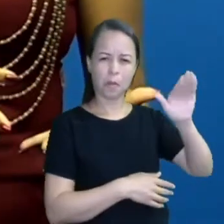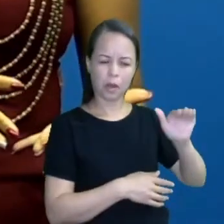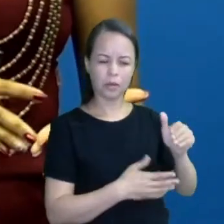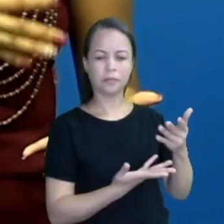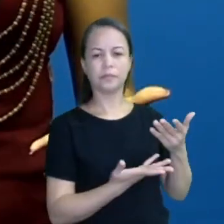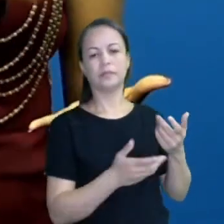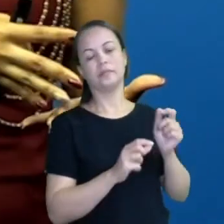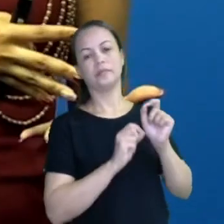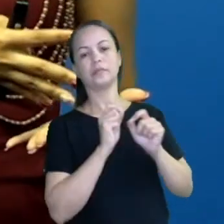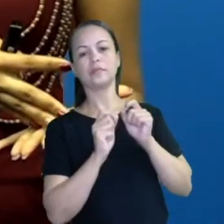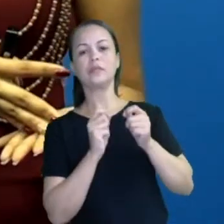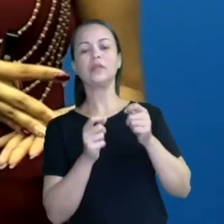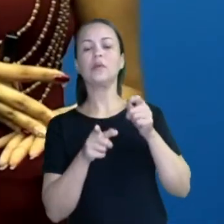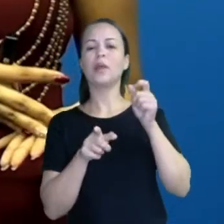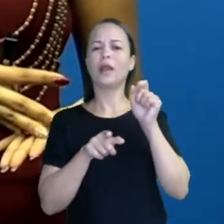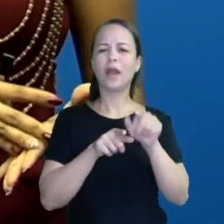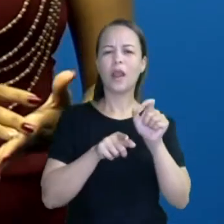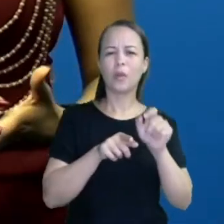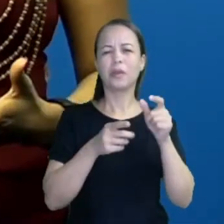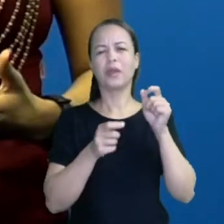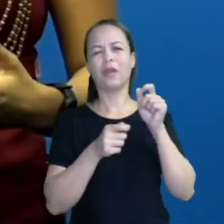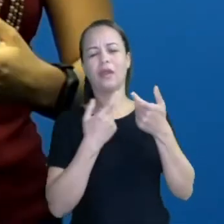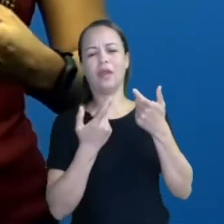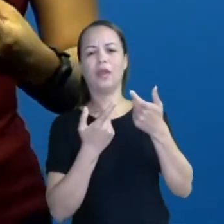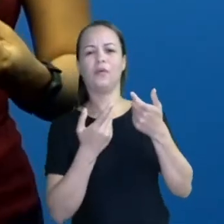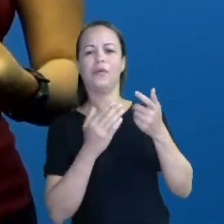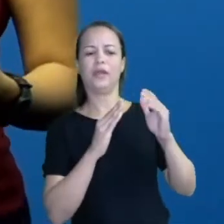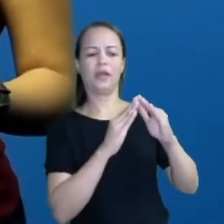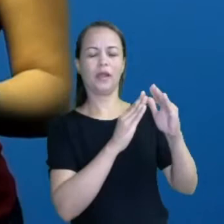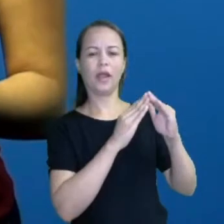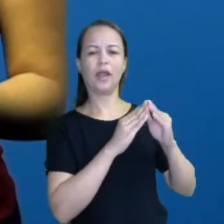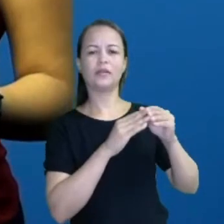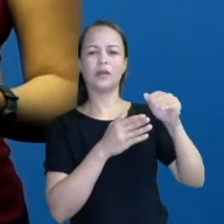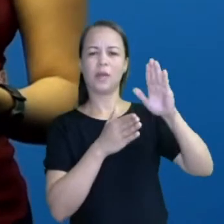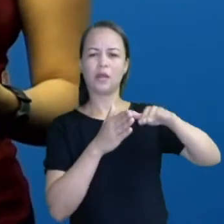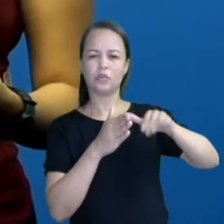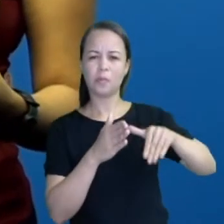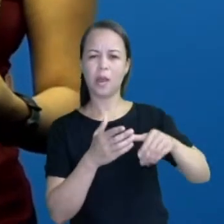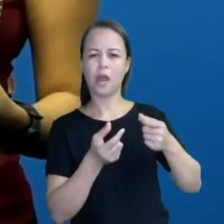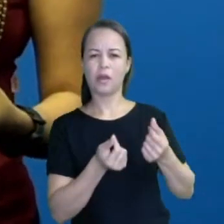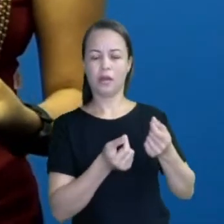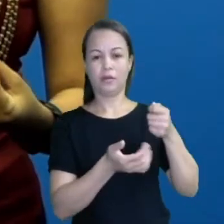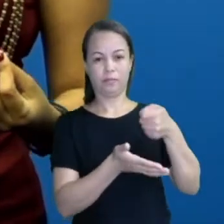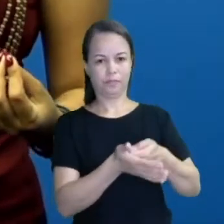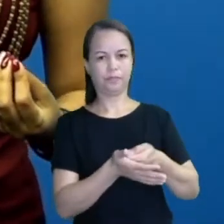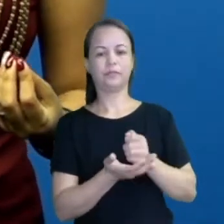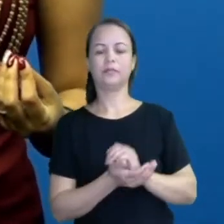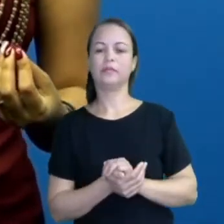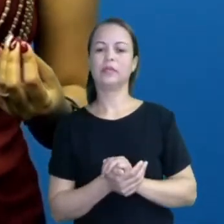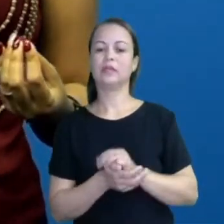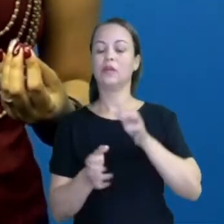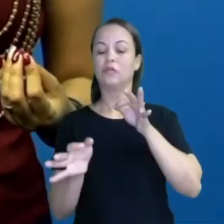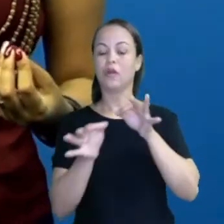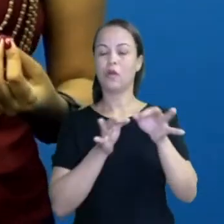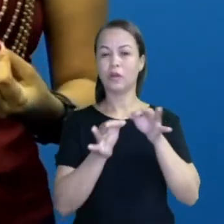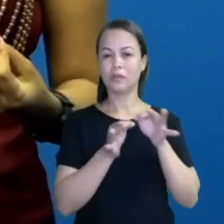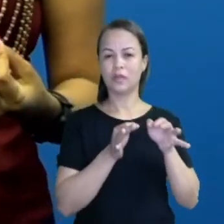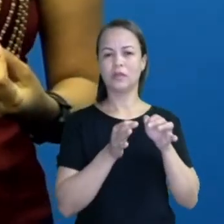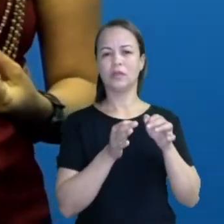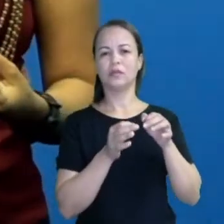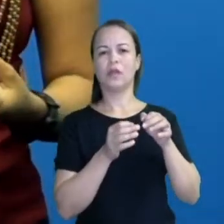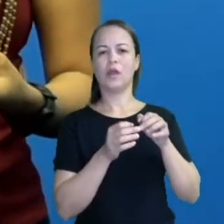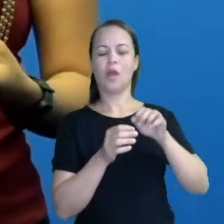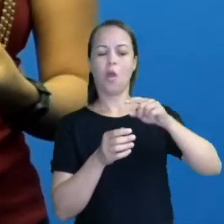algum imóvel, por aluguéis, nem nada. Então, assim, é o que vai formando ao redor dos grandes